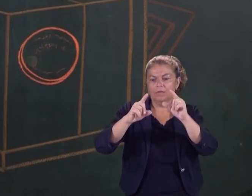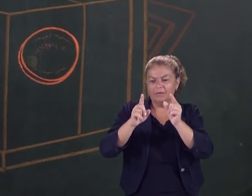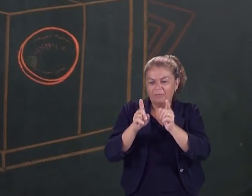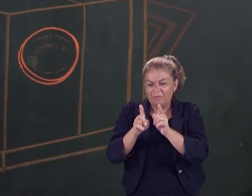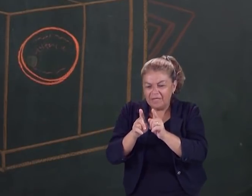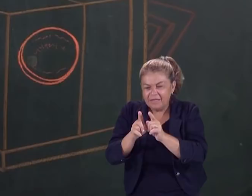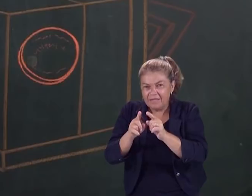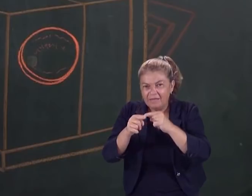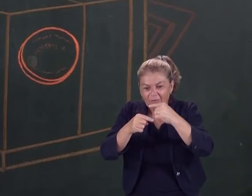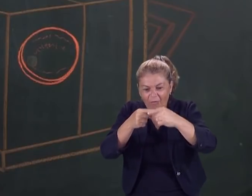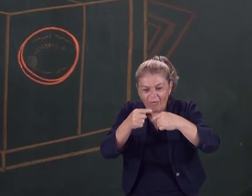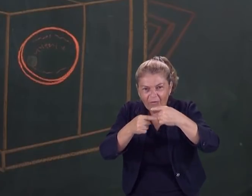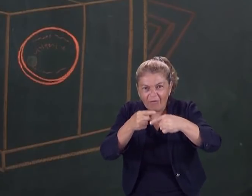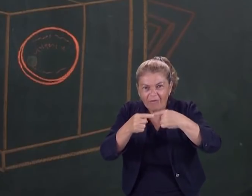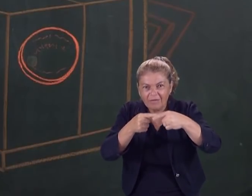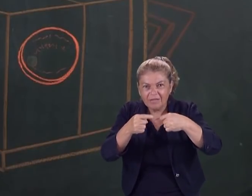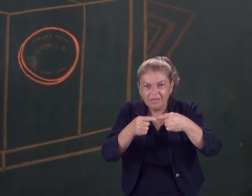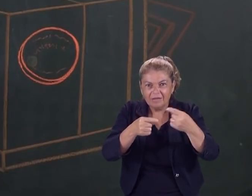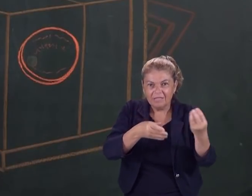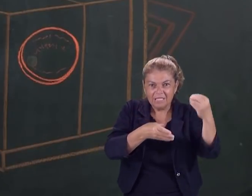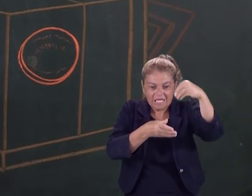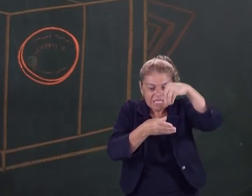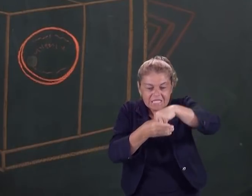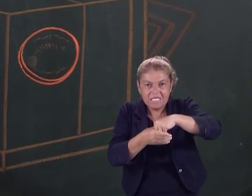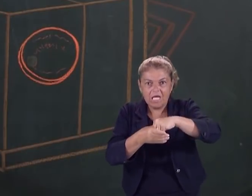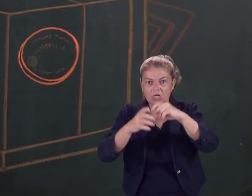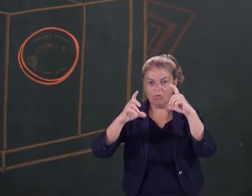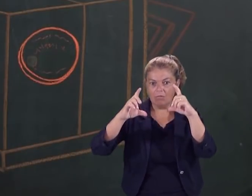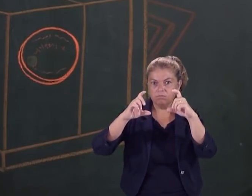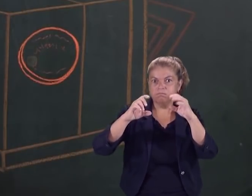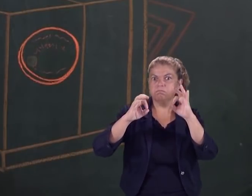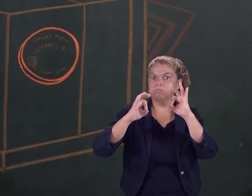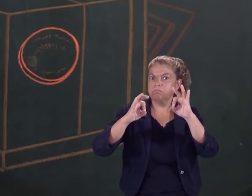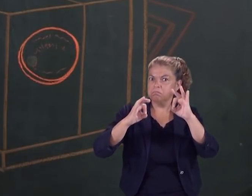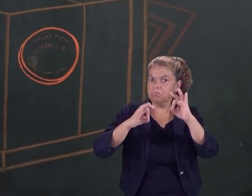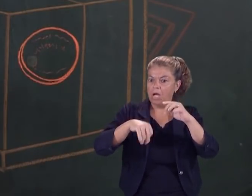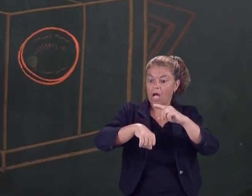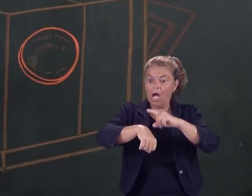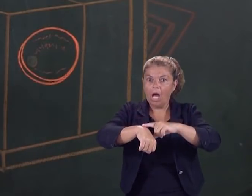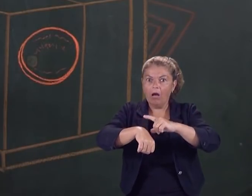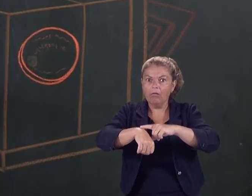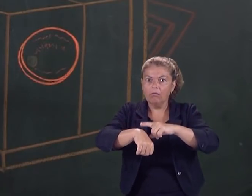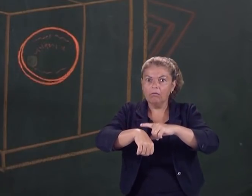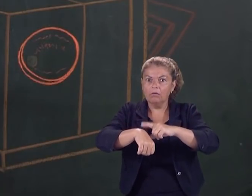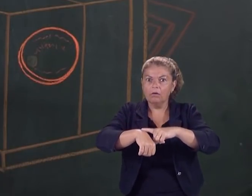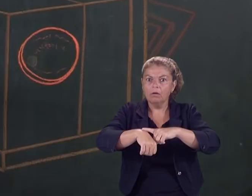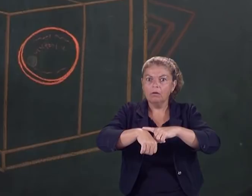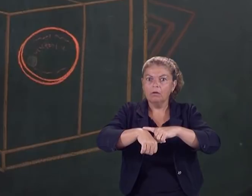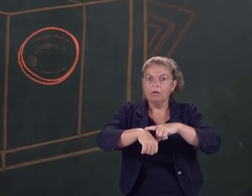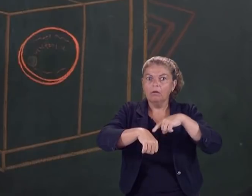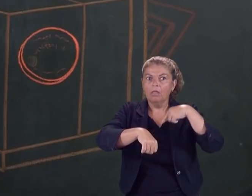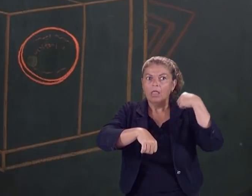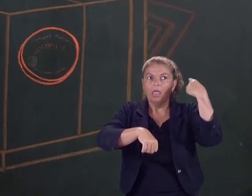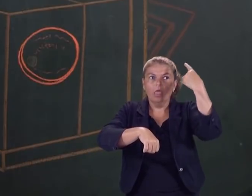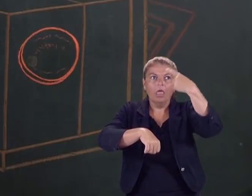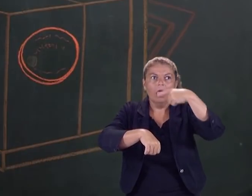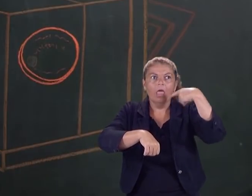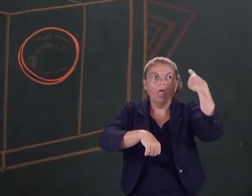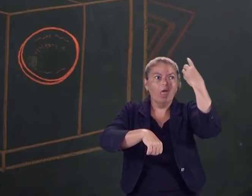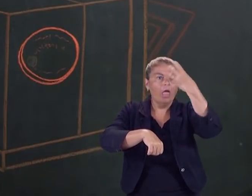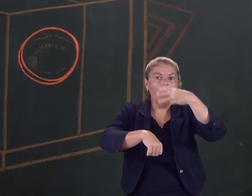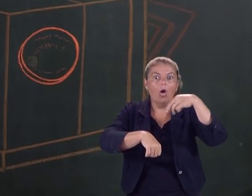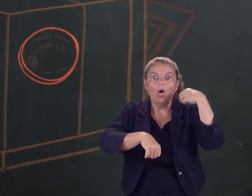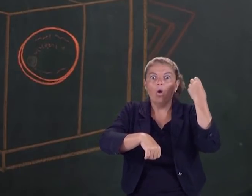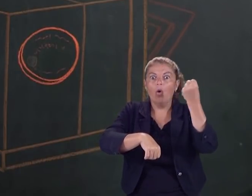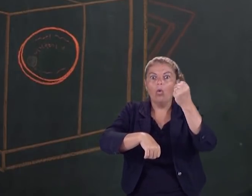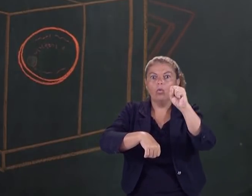E aqui, ó, na primeira fotografia, ele demorou 8 horas para revelar essa imagem. Era uma